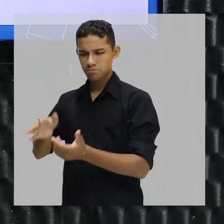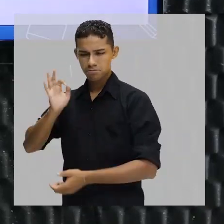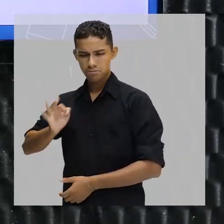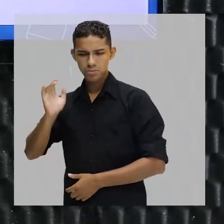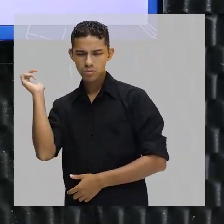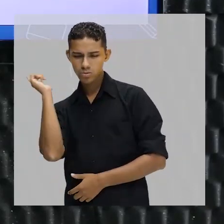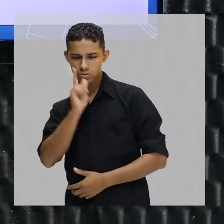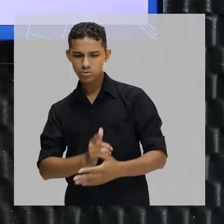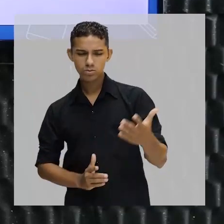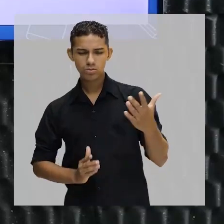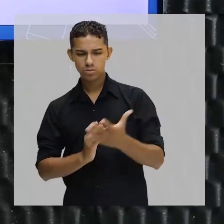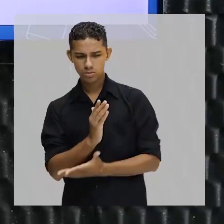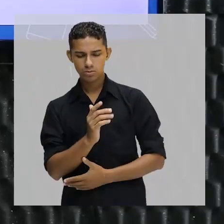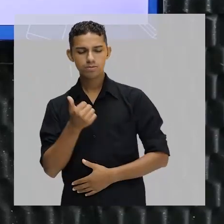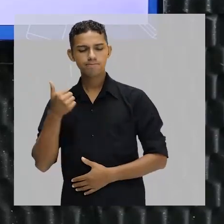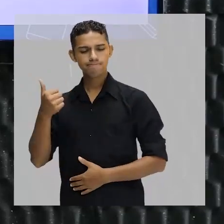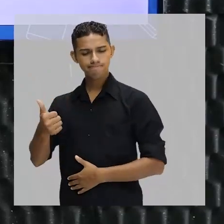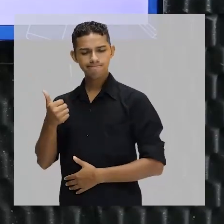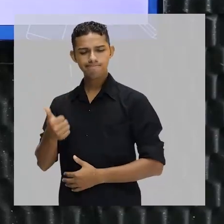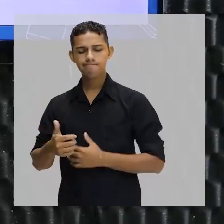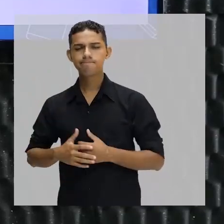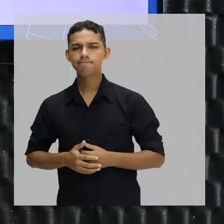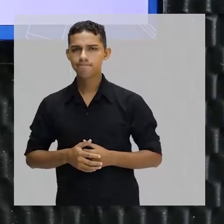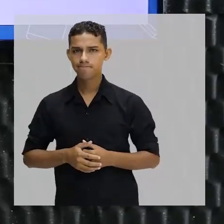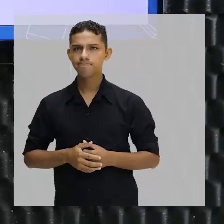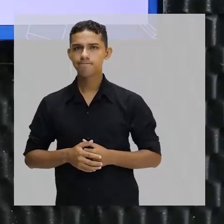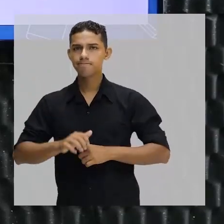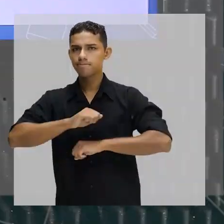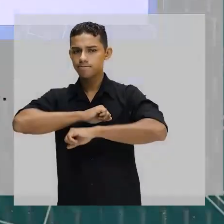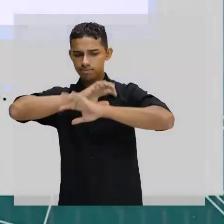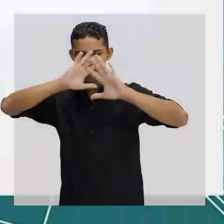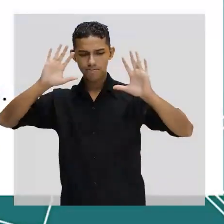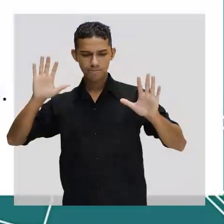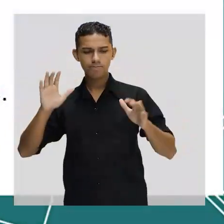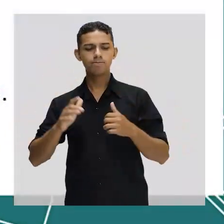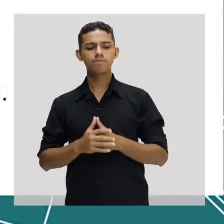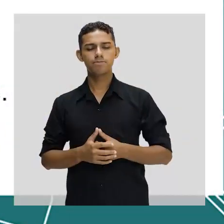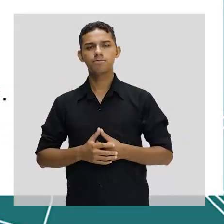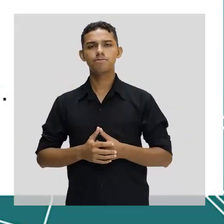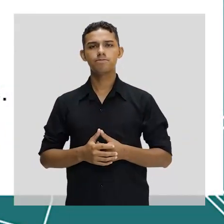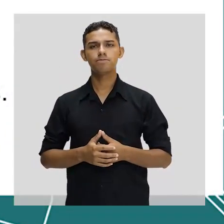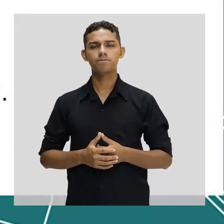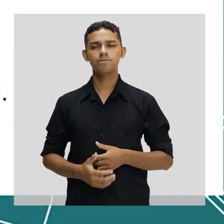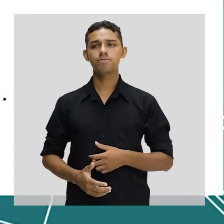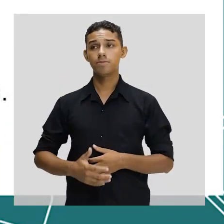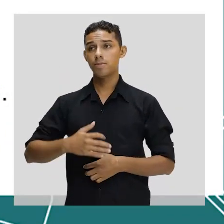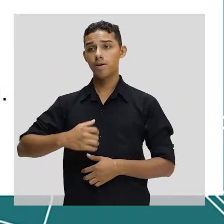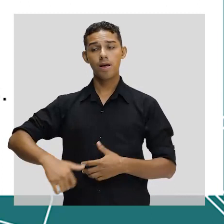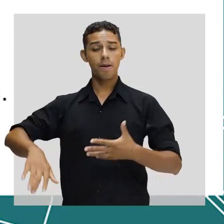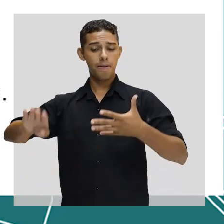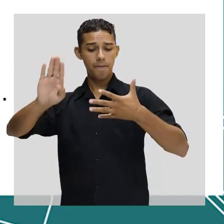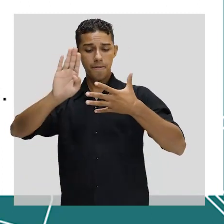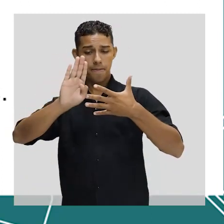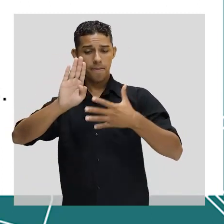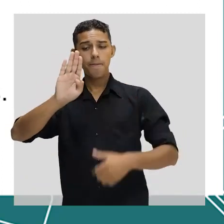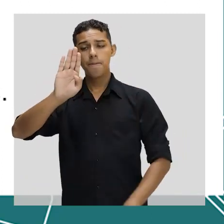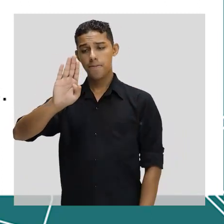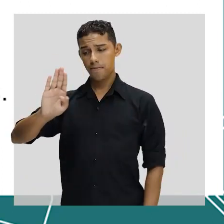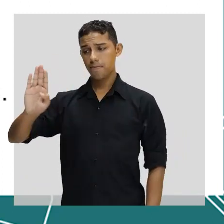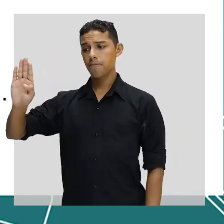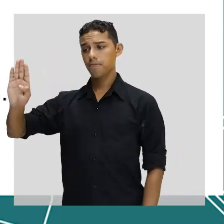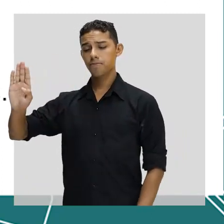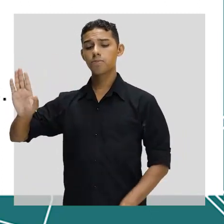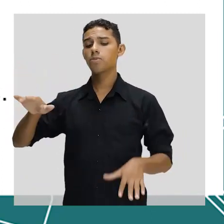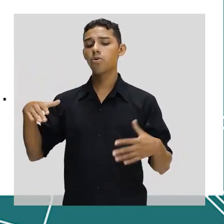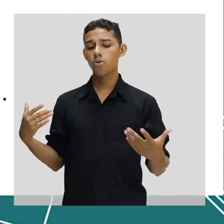aí no Enem, se você pegar esses elementos, né, que estão bem presentes lá no texto. Então, na verdade, ele quer mostrar quais são